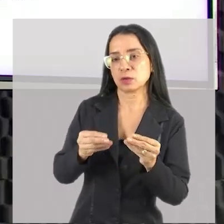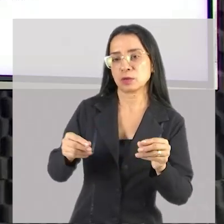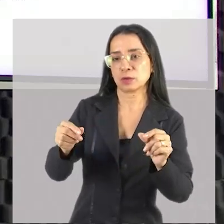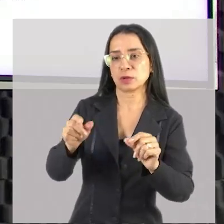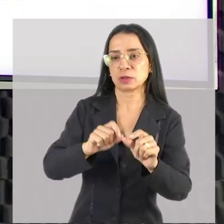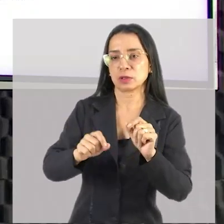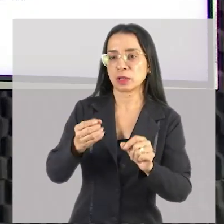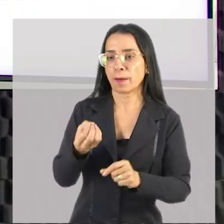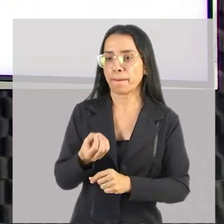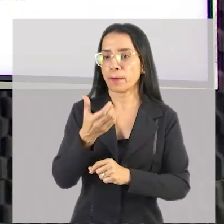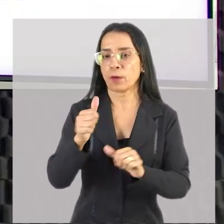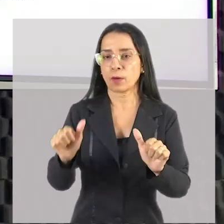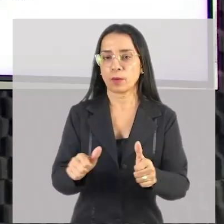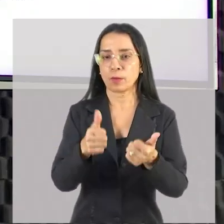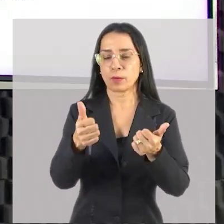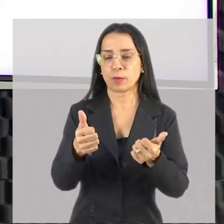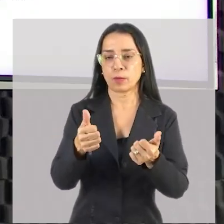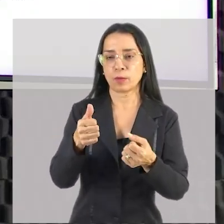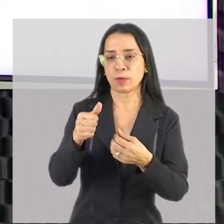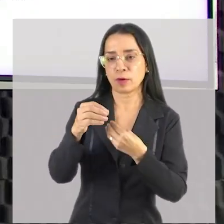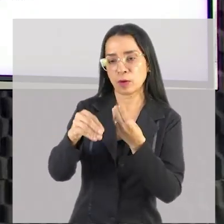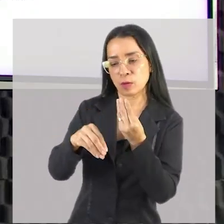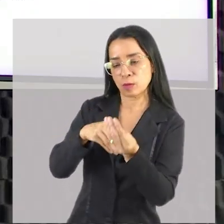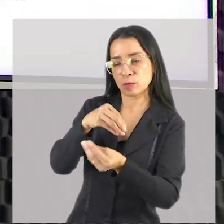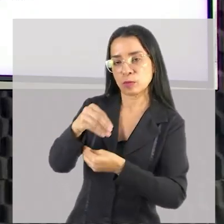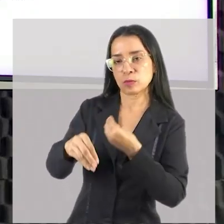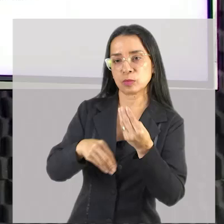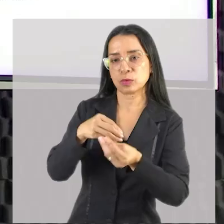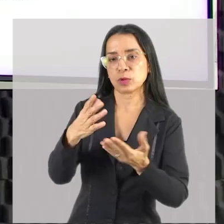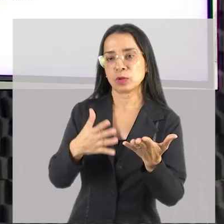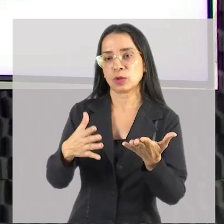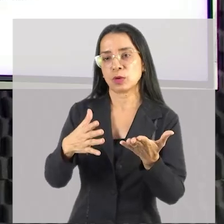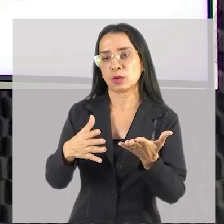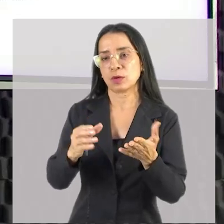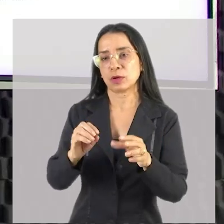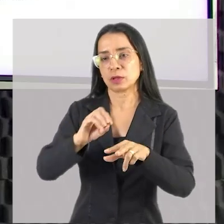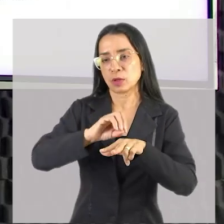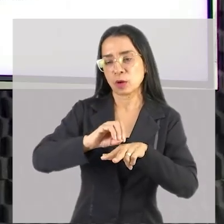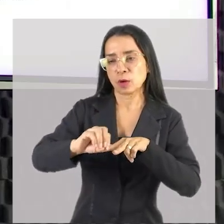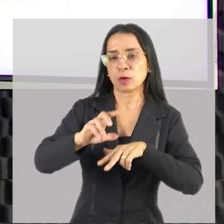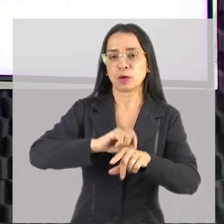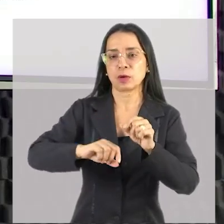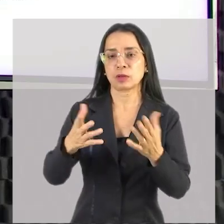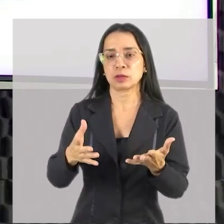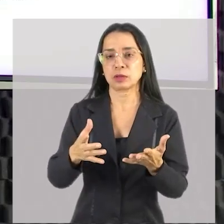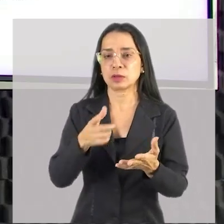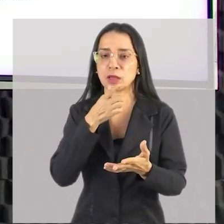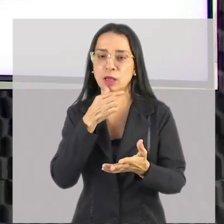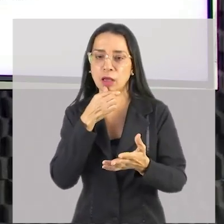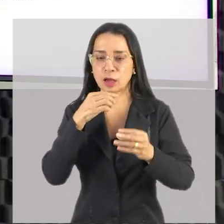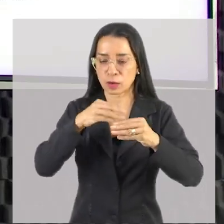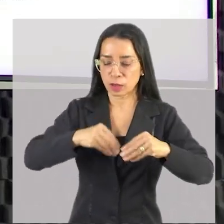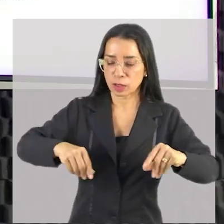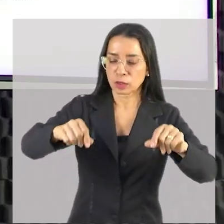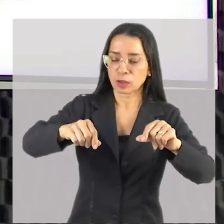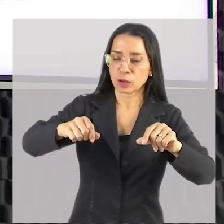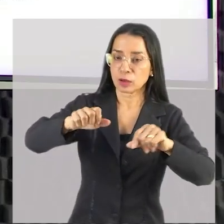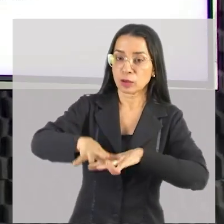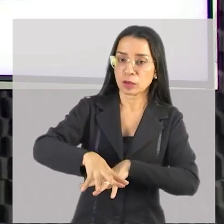nutrientes entre matéria orgânica, água, solo e o ar são mantidas para garantir a produção.